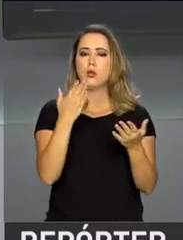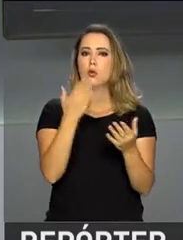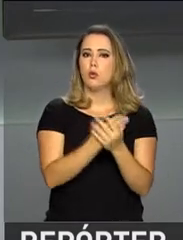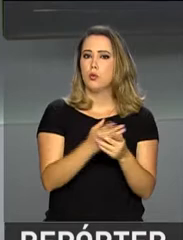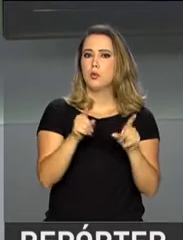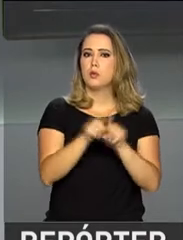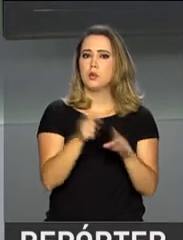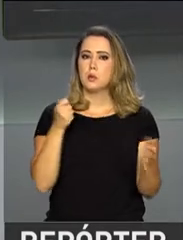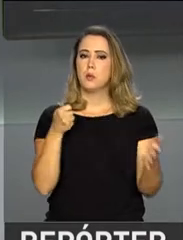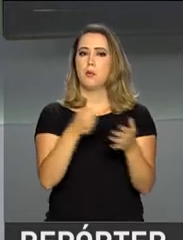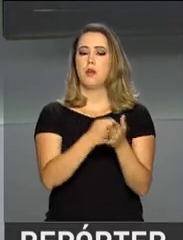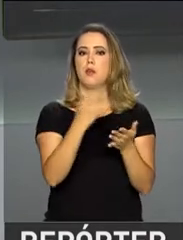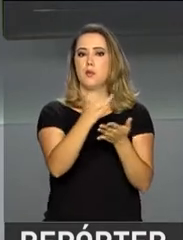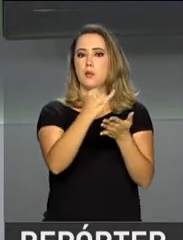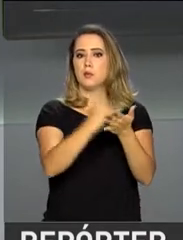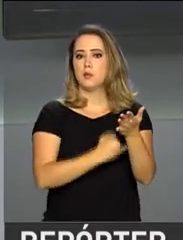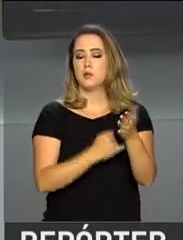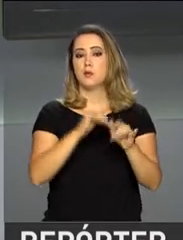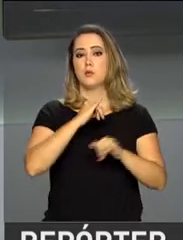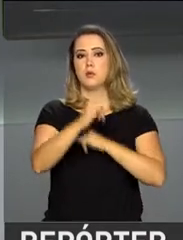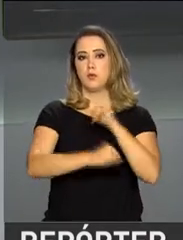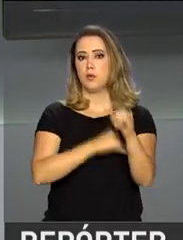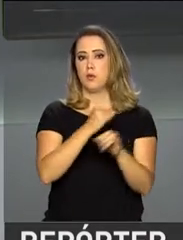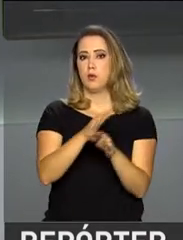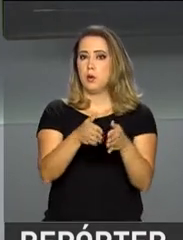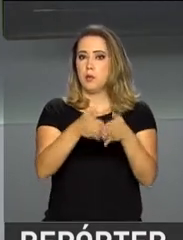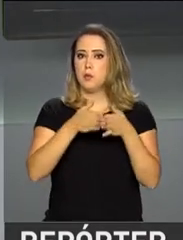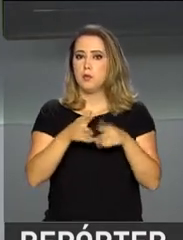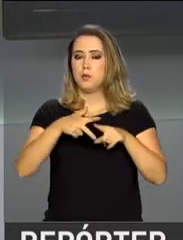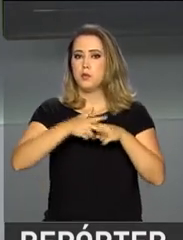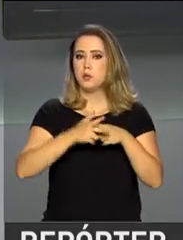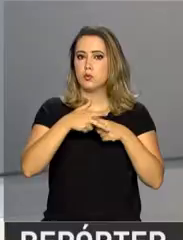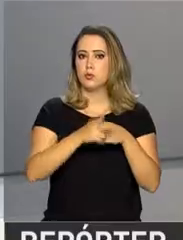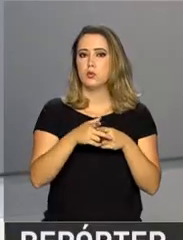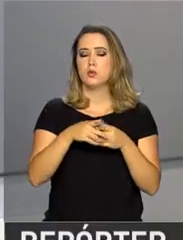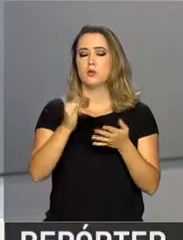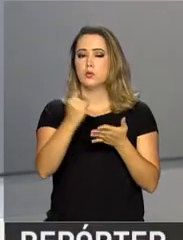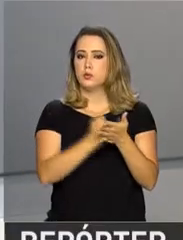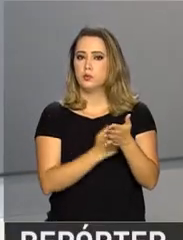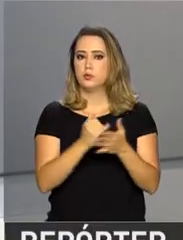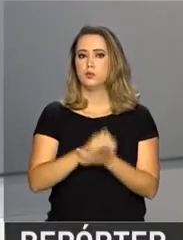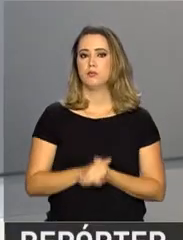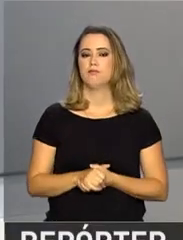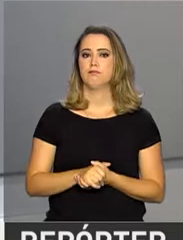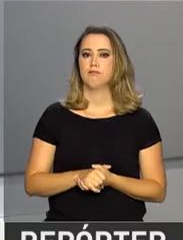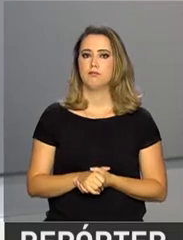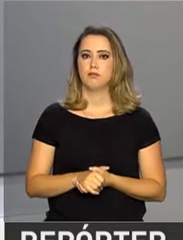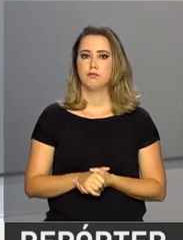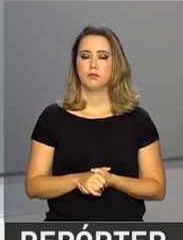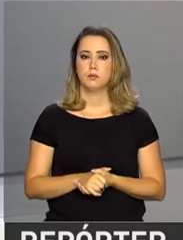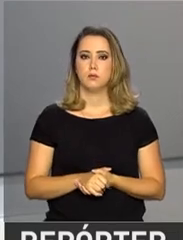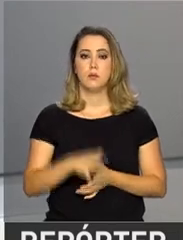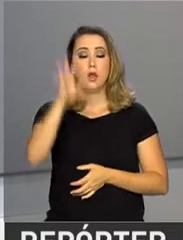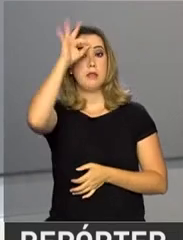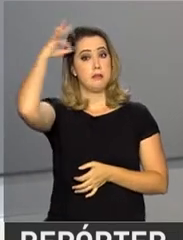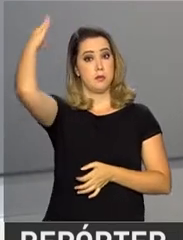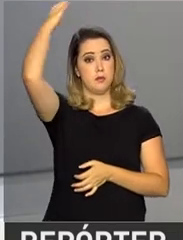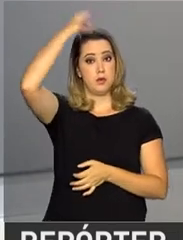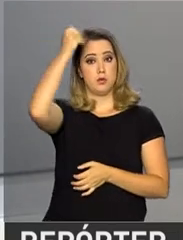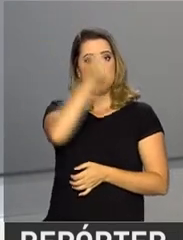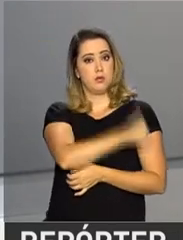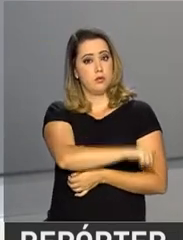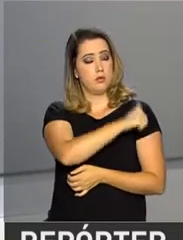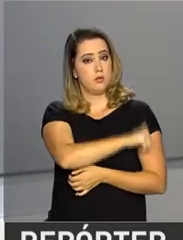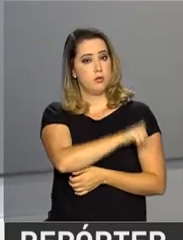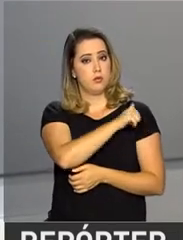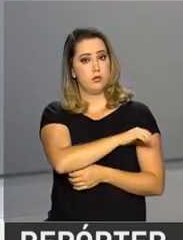dos impostos pela internet e solicitar a revisão de tributos espírito santo e rio de janeiro são os próximos